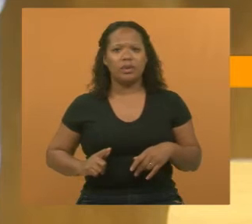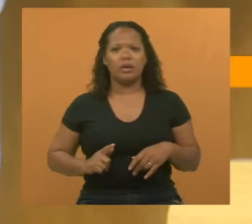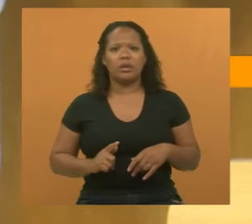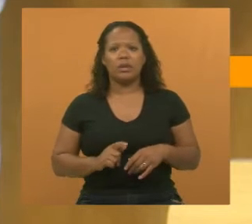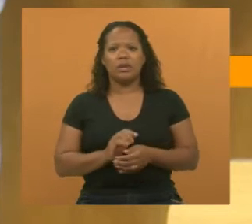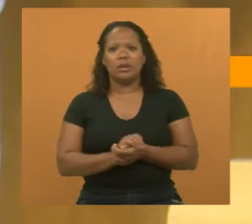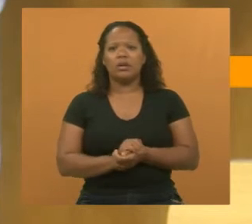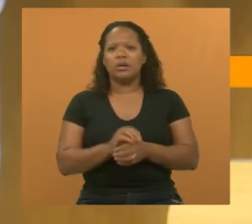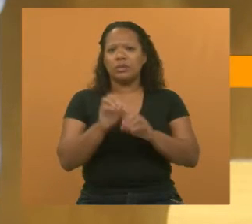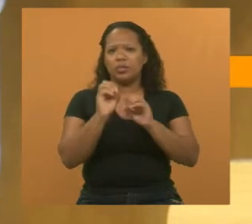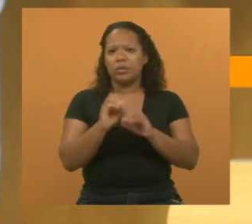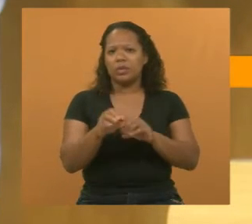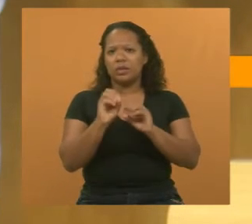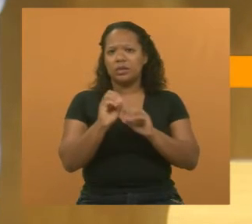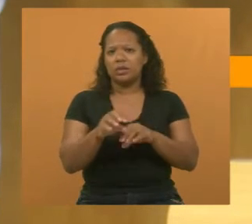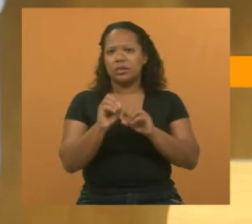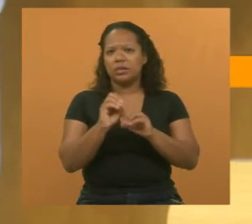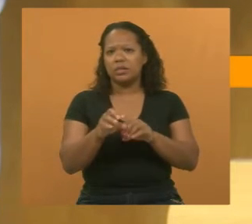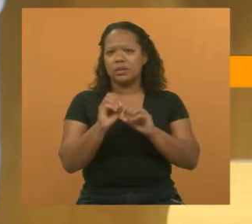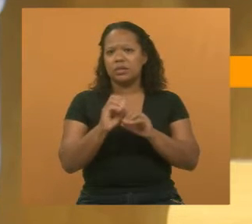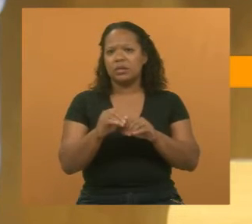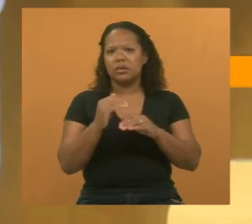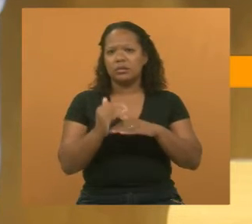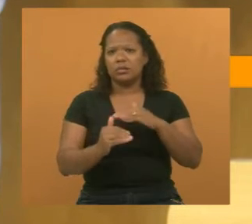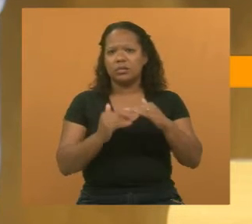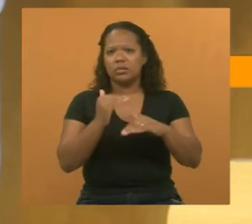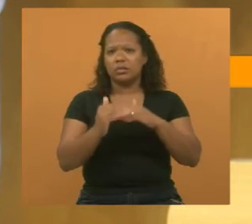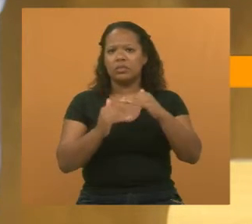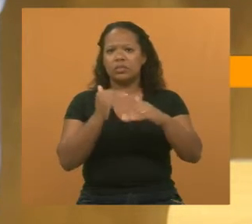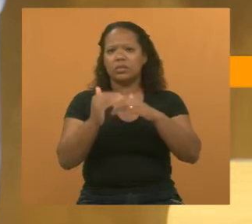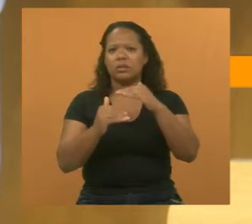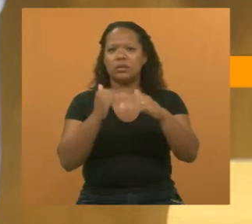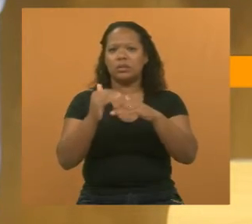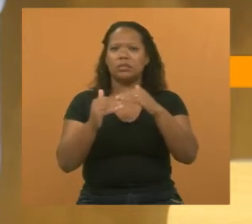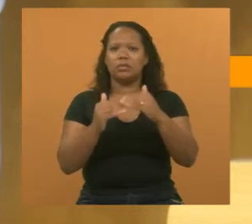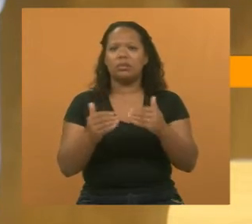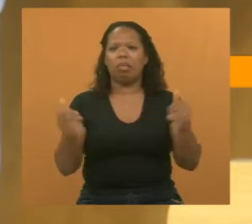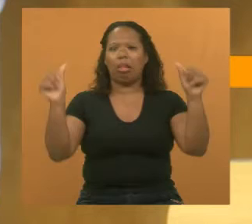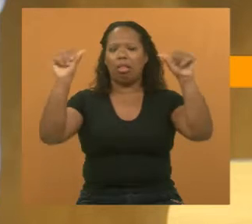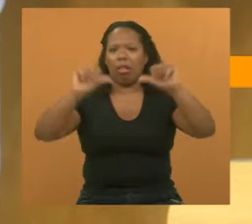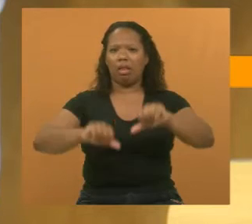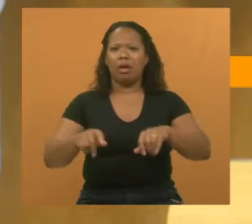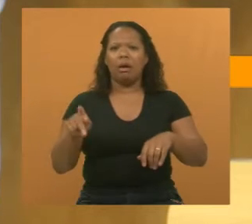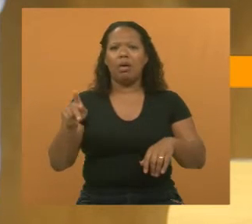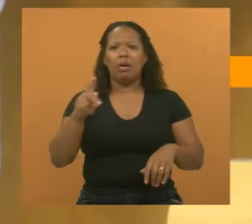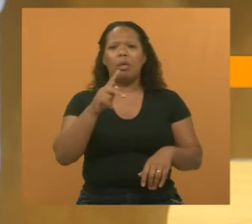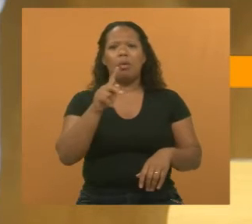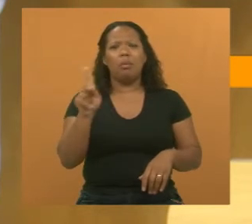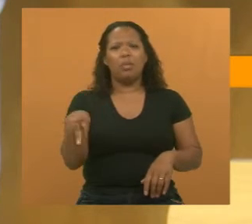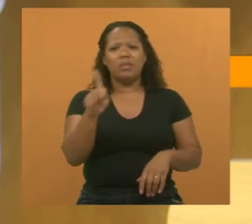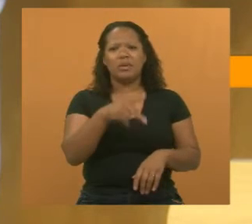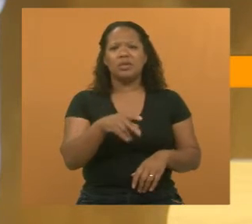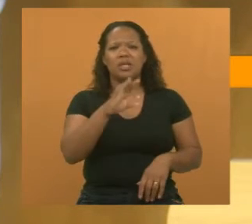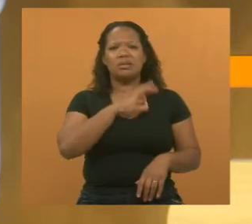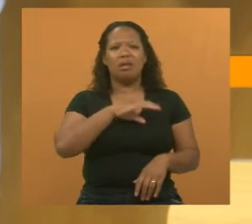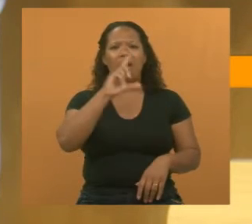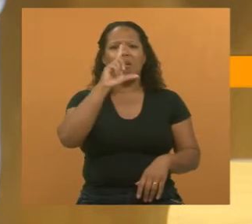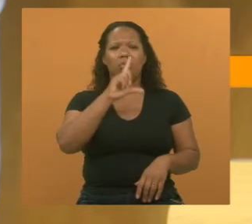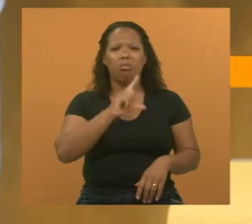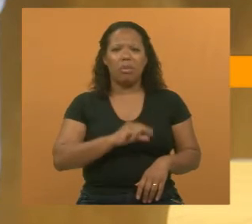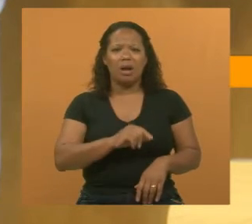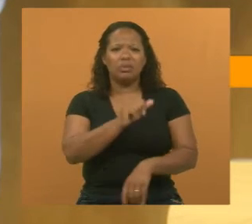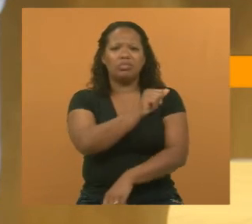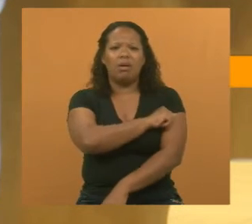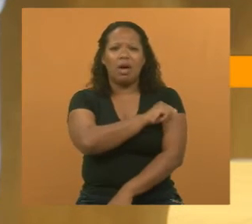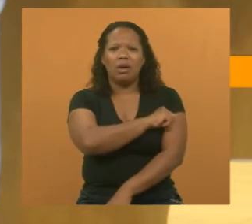progressão continuada, sucateando o ensino do Estado de São Paulo. Professores mal remunerados, os alunos que